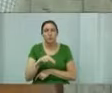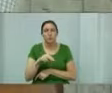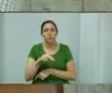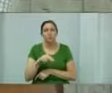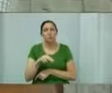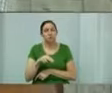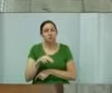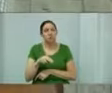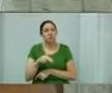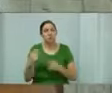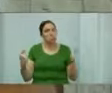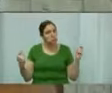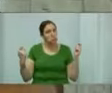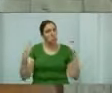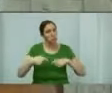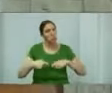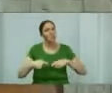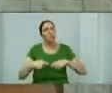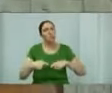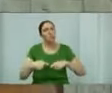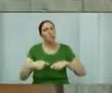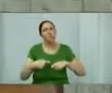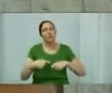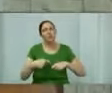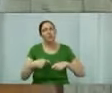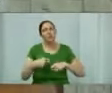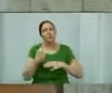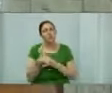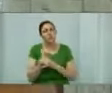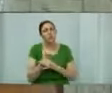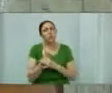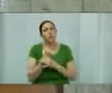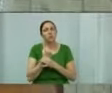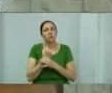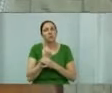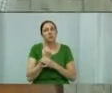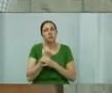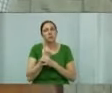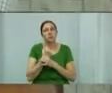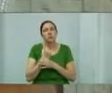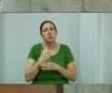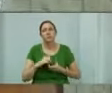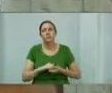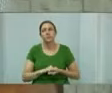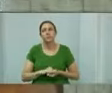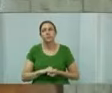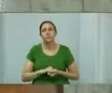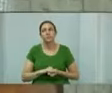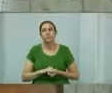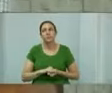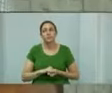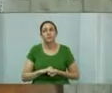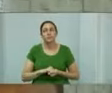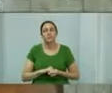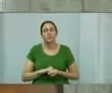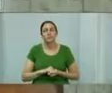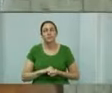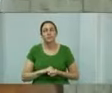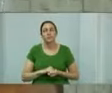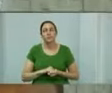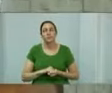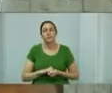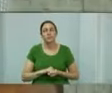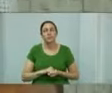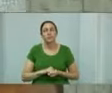de eficiência, nos dá segurança a nós todos, enfim, quando é uma execução assim, tão primorosa, de